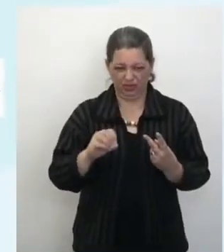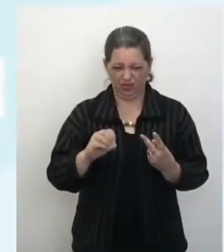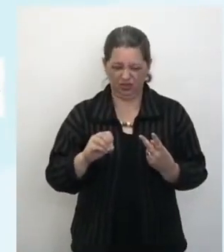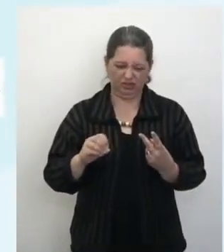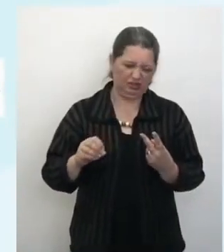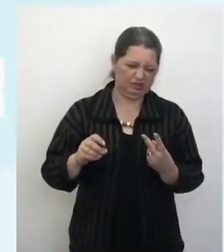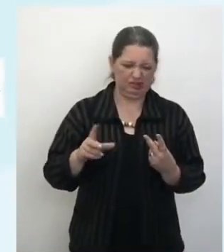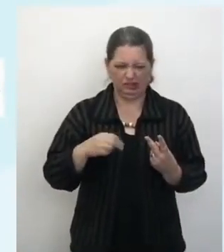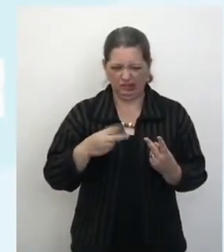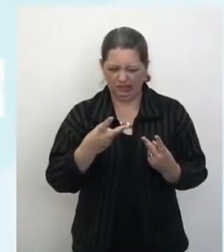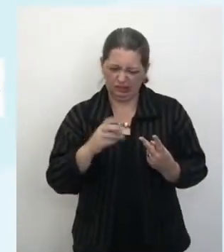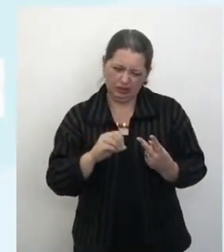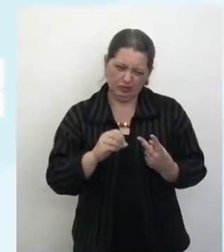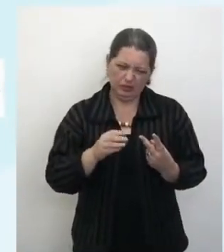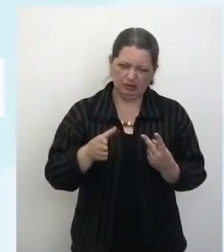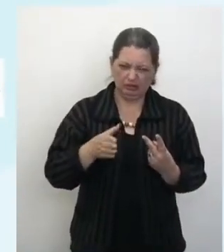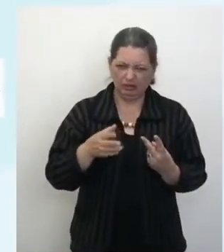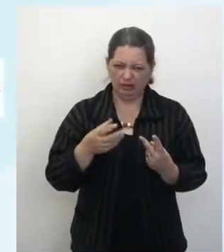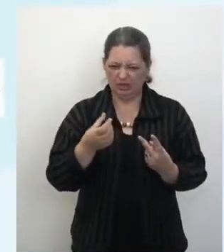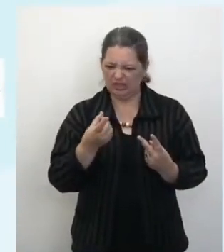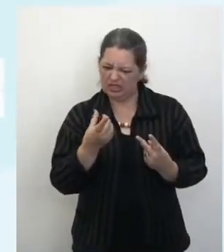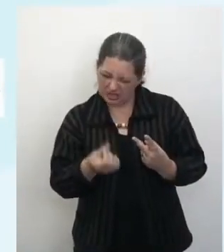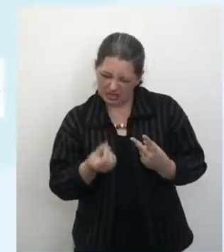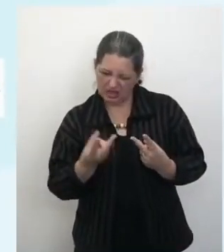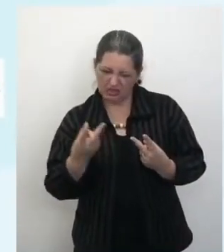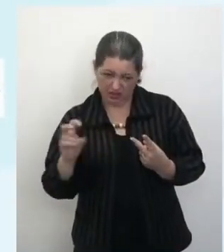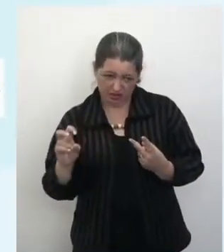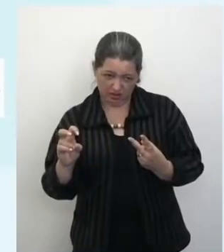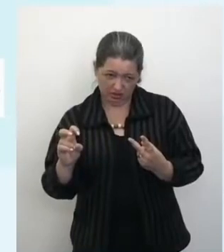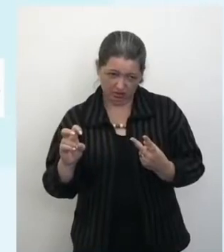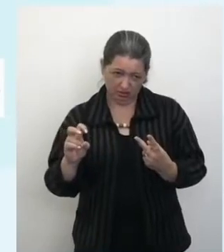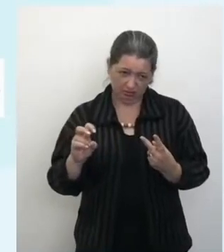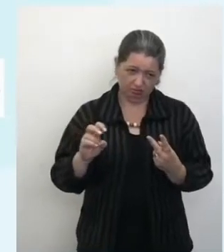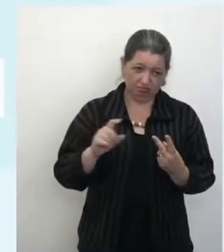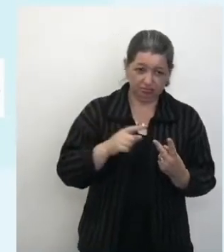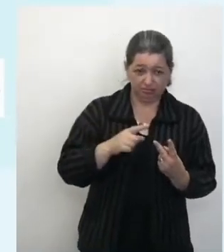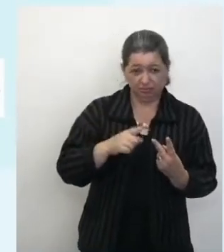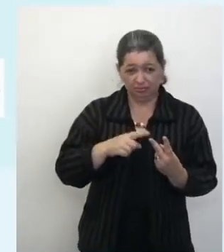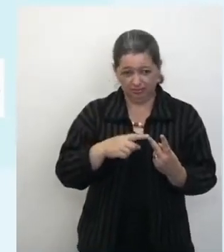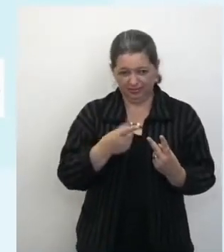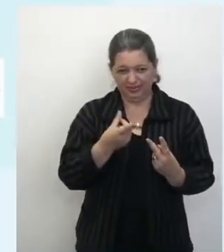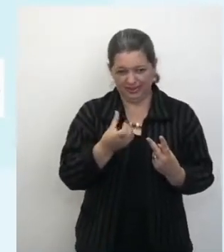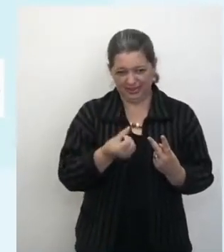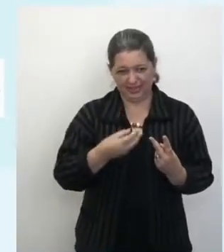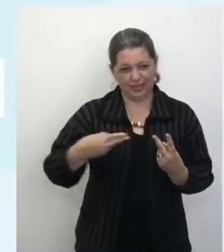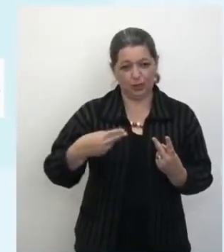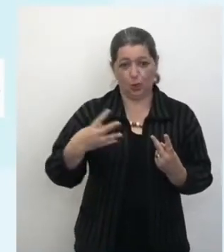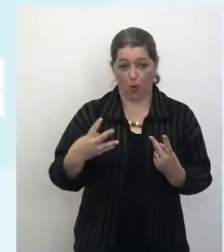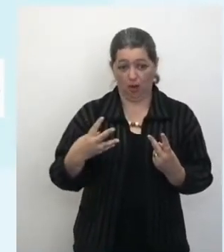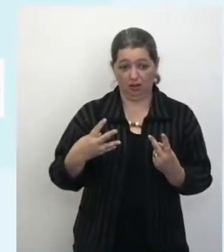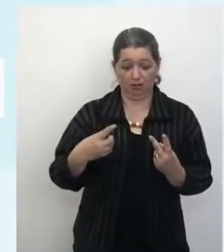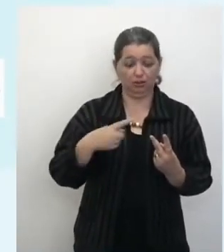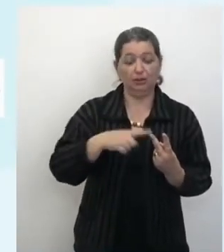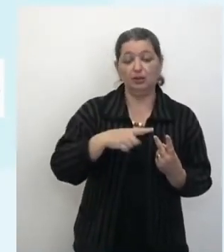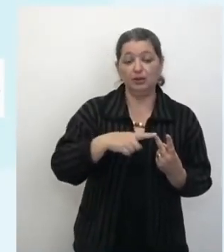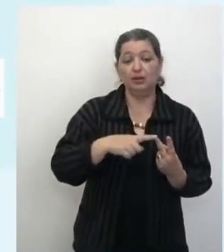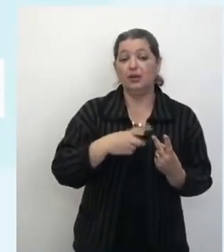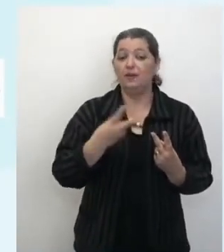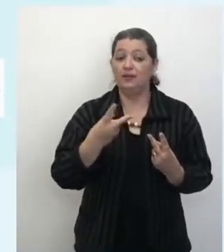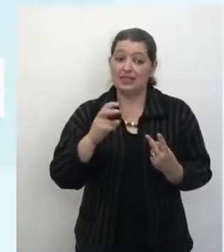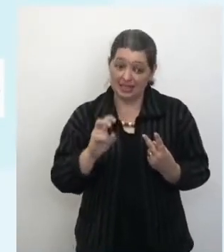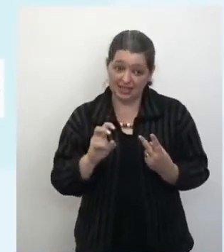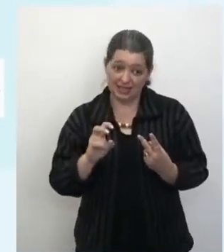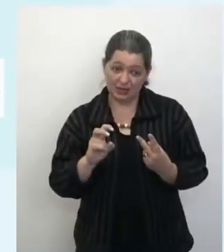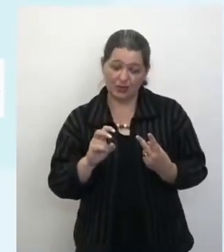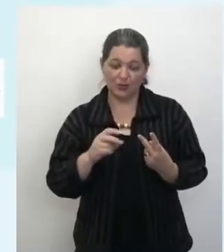20, professora, está entre 16 e 25. Raiz quadrada de 16, eu sei que é 4. Raiz quadrada de 25, eu sei que é